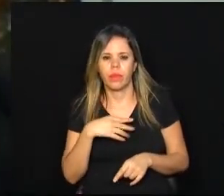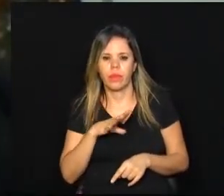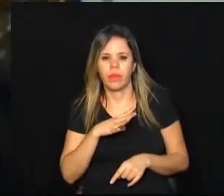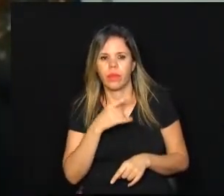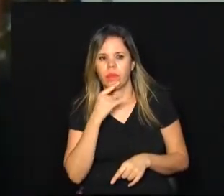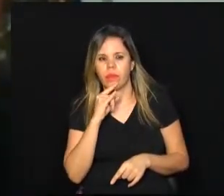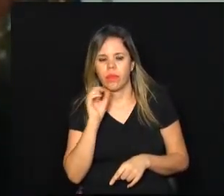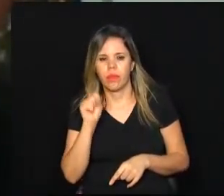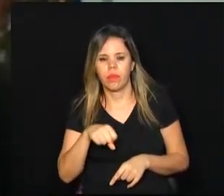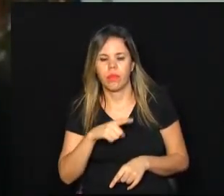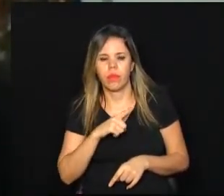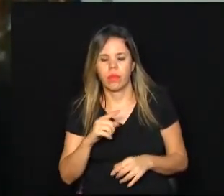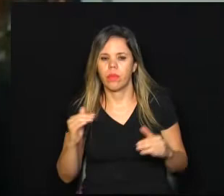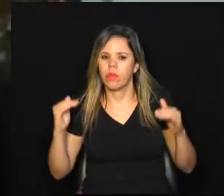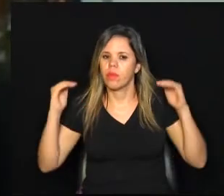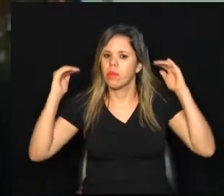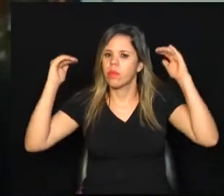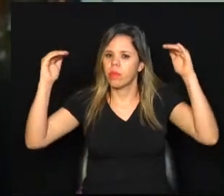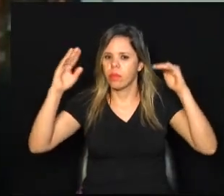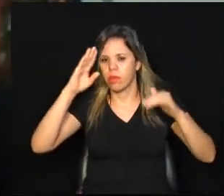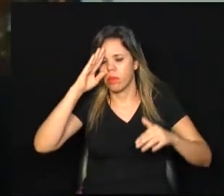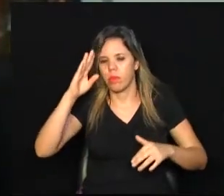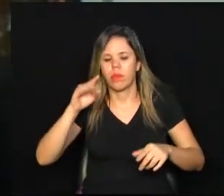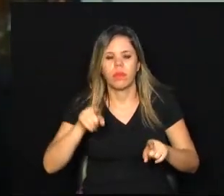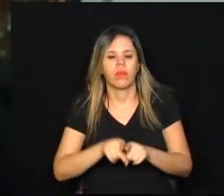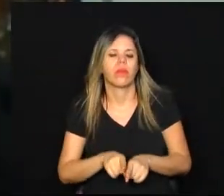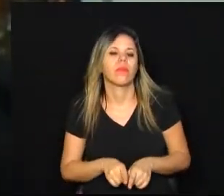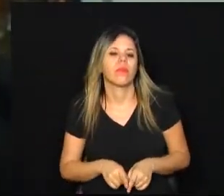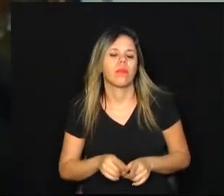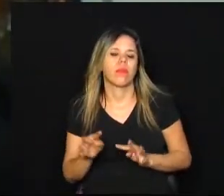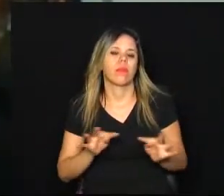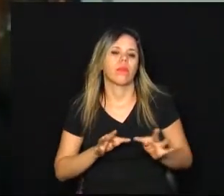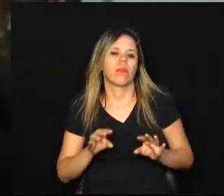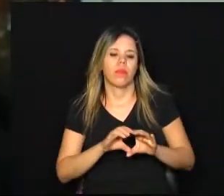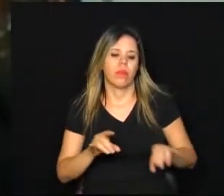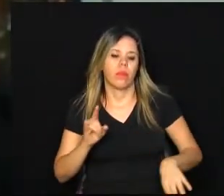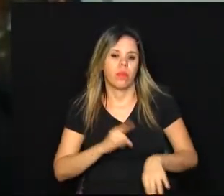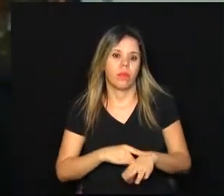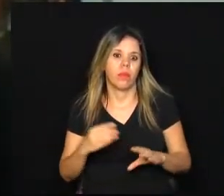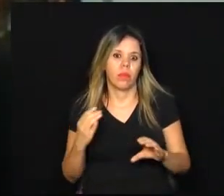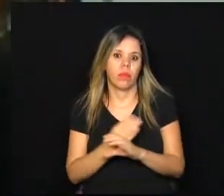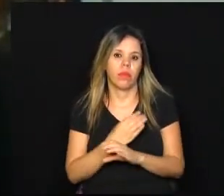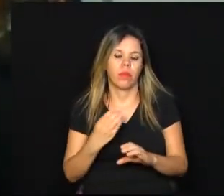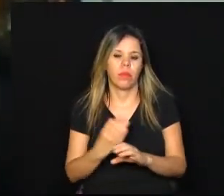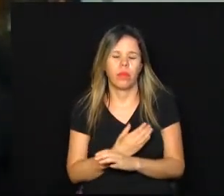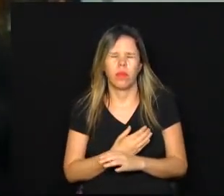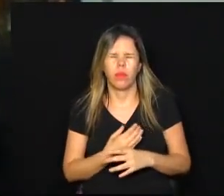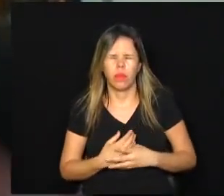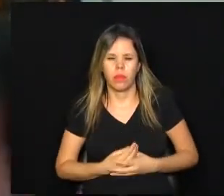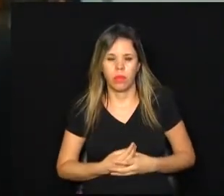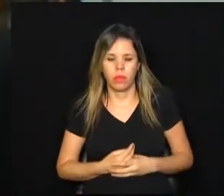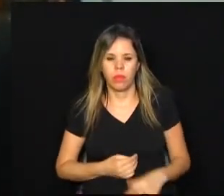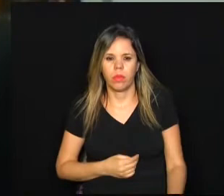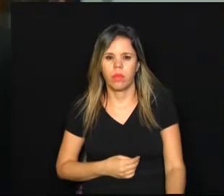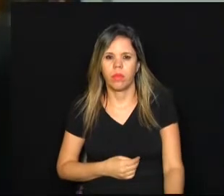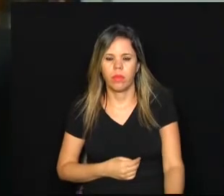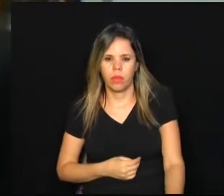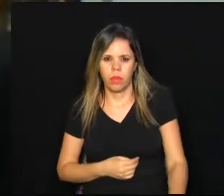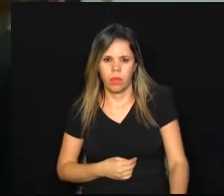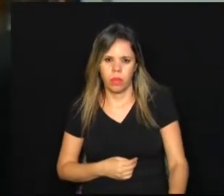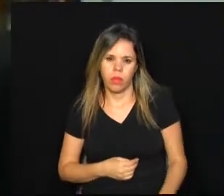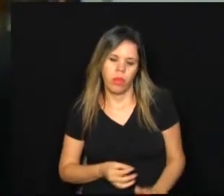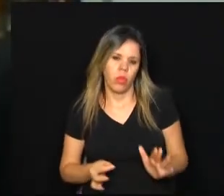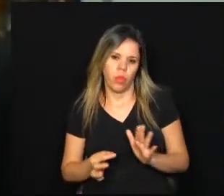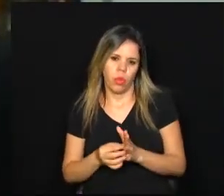sim, ocupa a posição de destaque em tratamento de esgotos, em 100%. Então, na ótica do tratamento